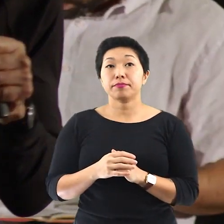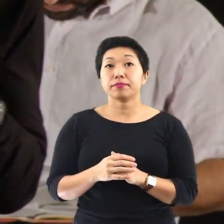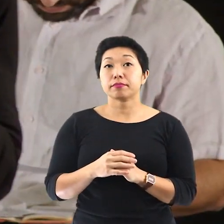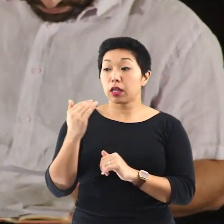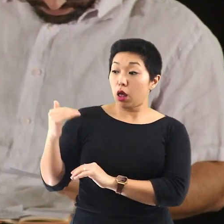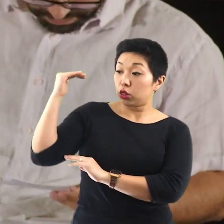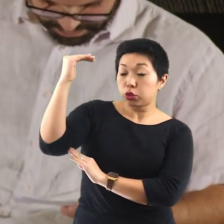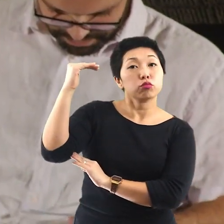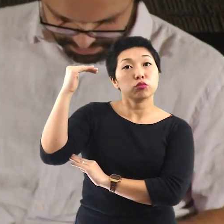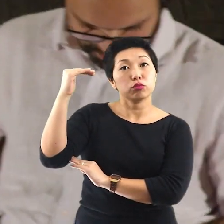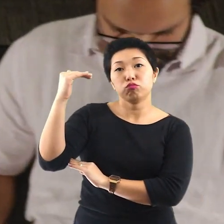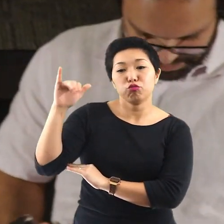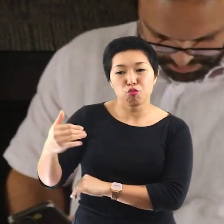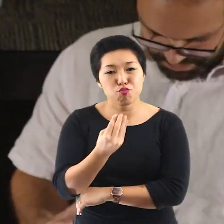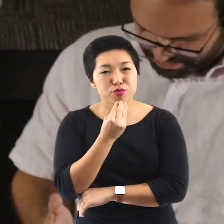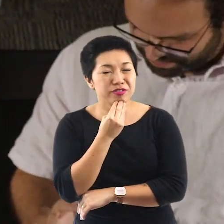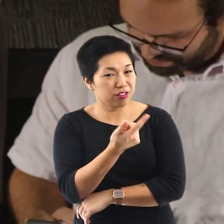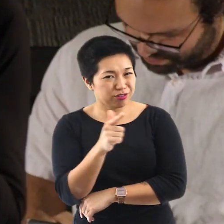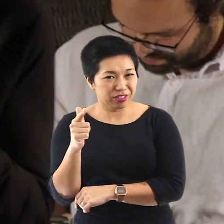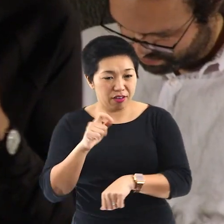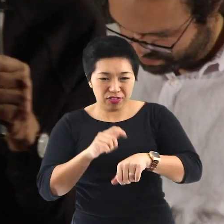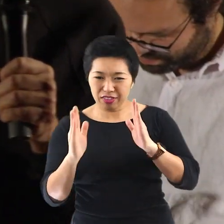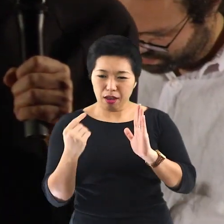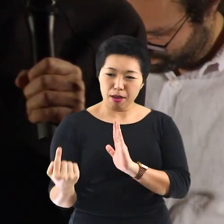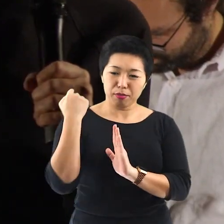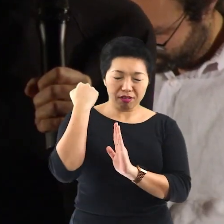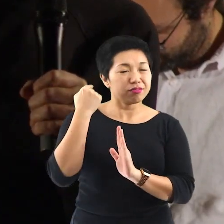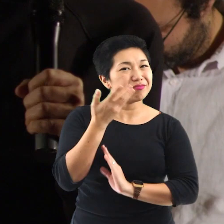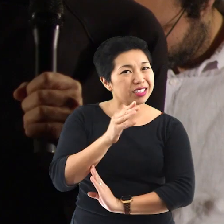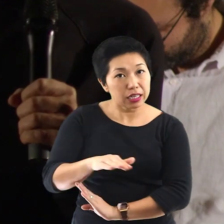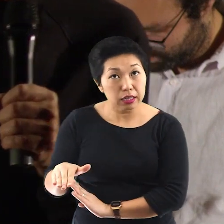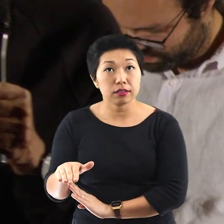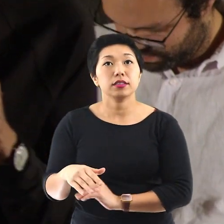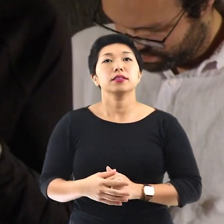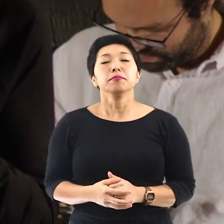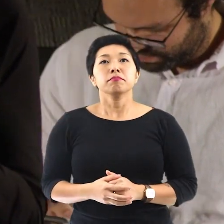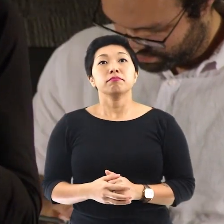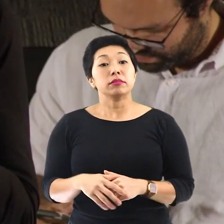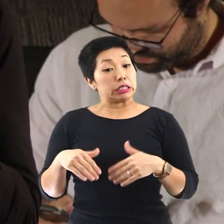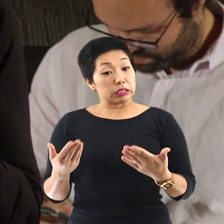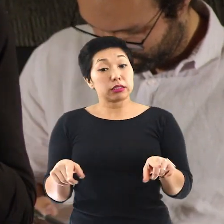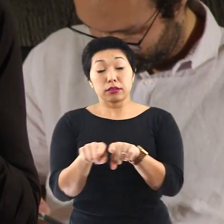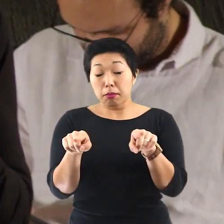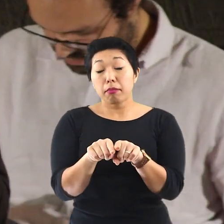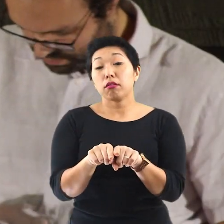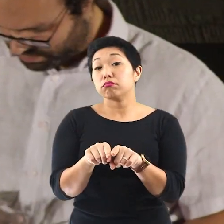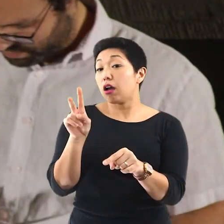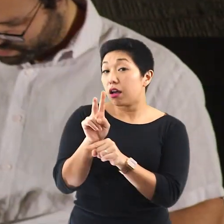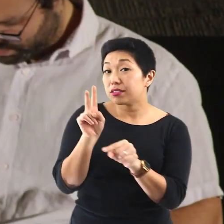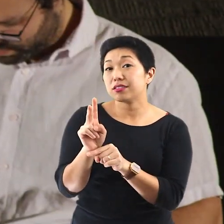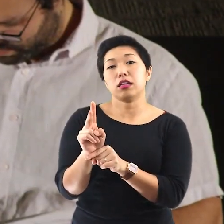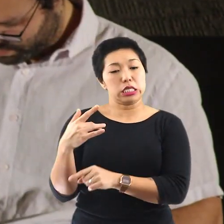jovens, para os adultos que não tiveram boas oportunidades quando eram crianças, a boa assistência